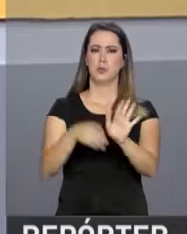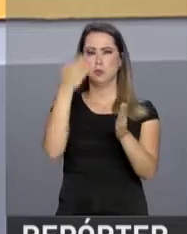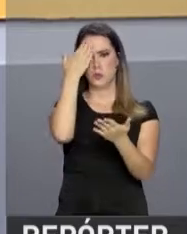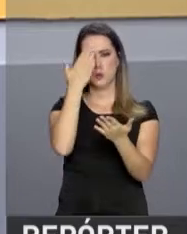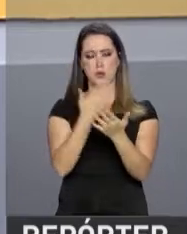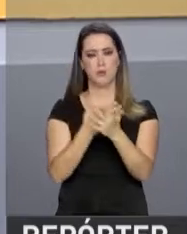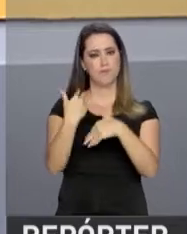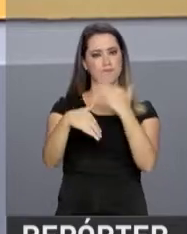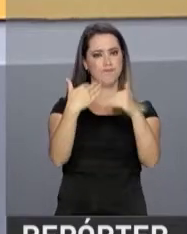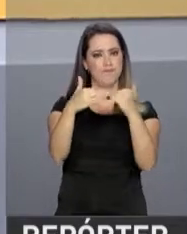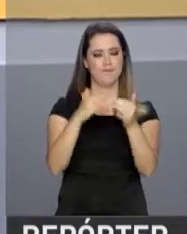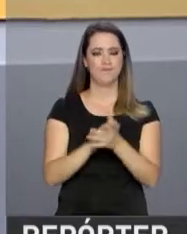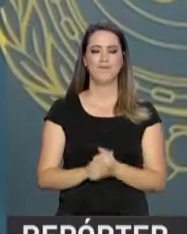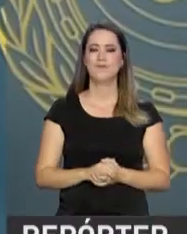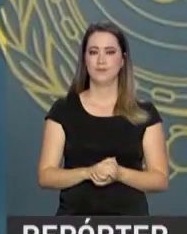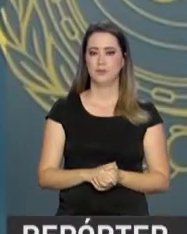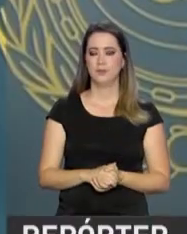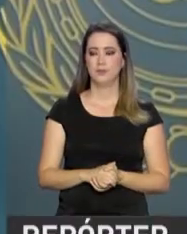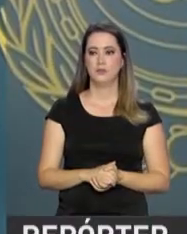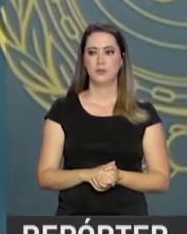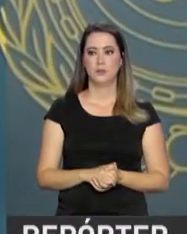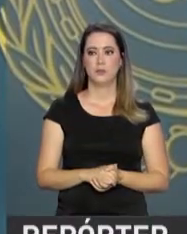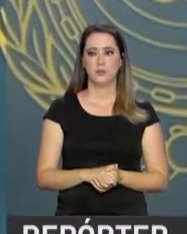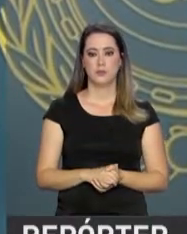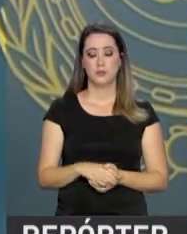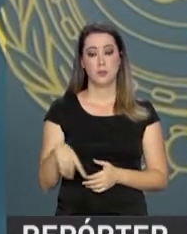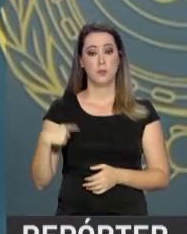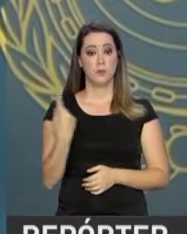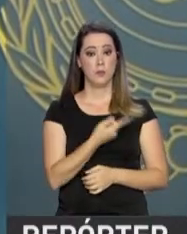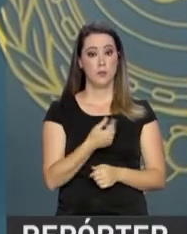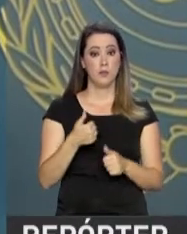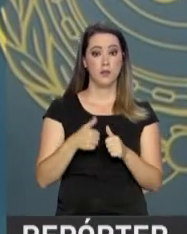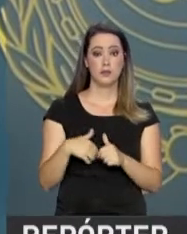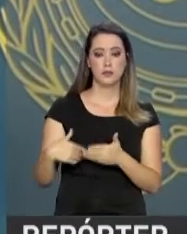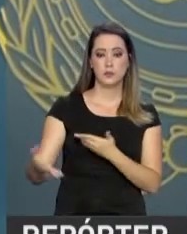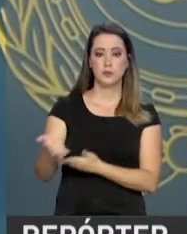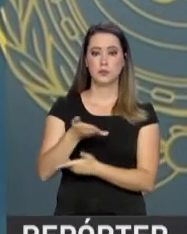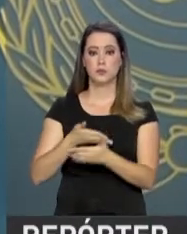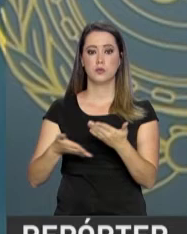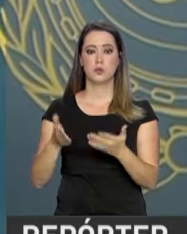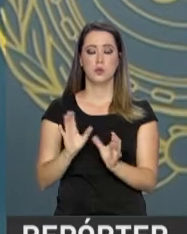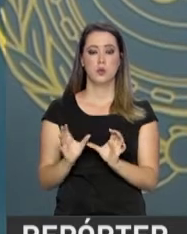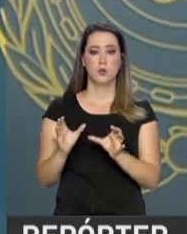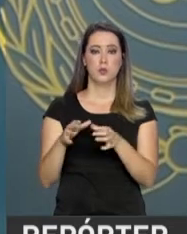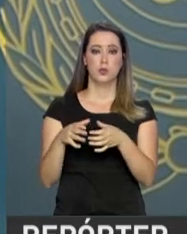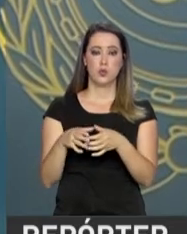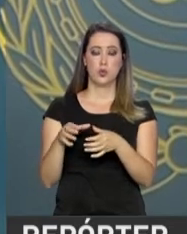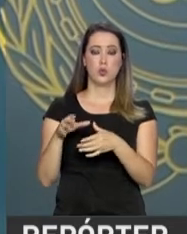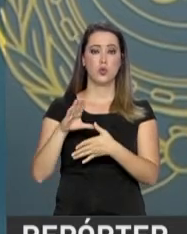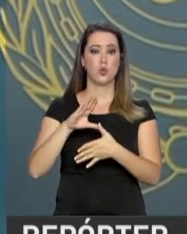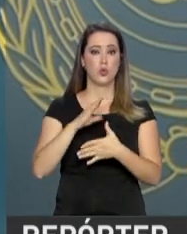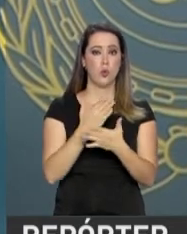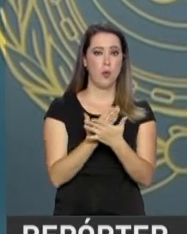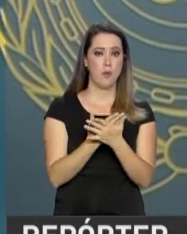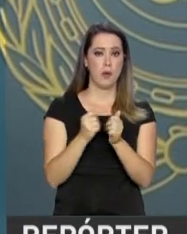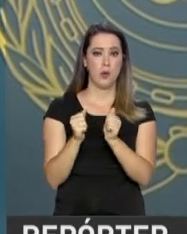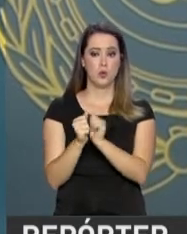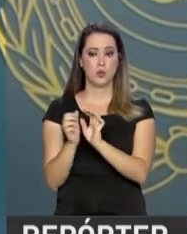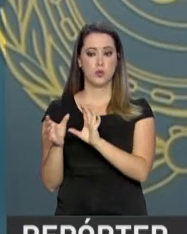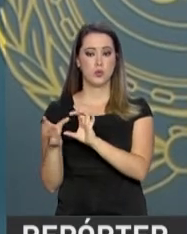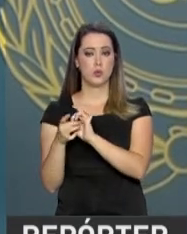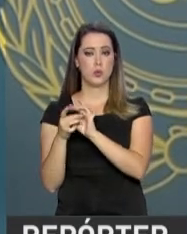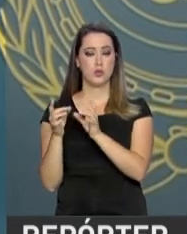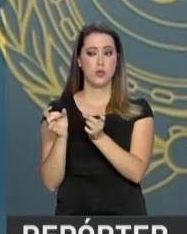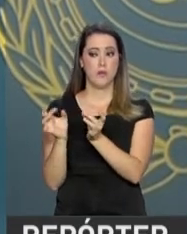dessa parceria estamos negociando no mercosul acordos de livre comércio com a